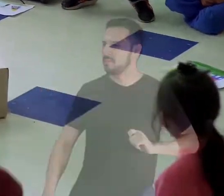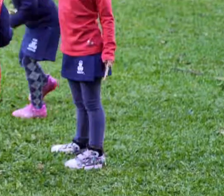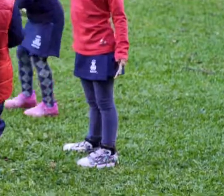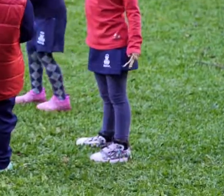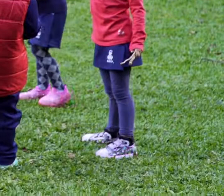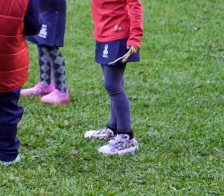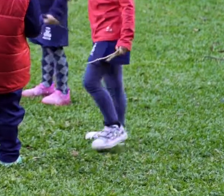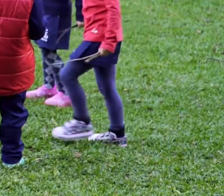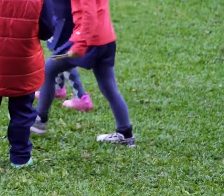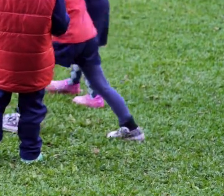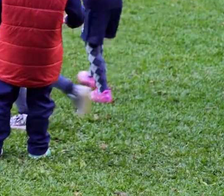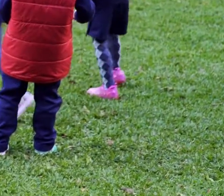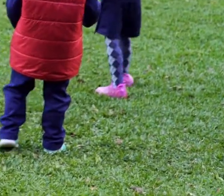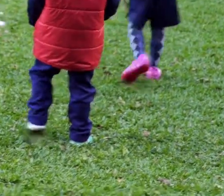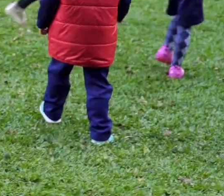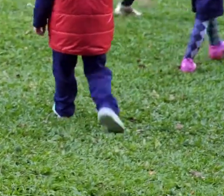são.